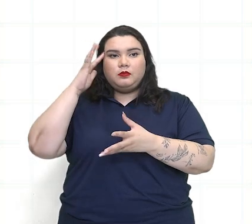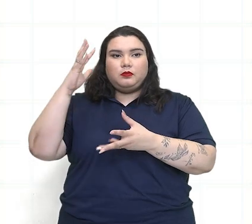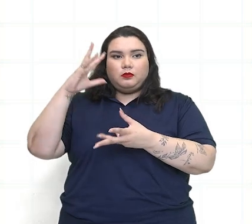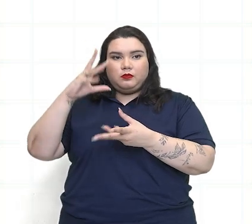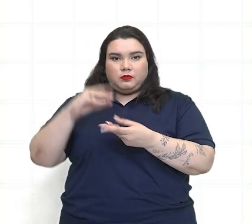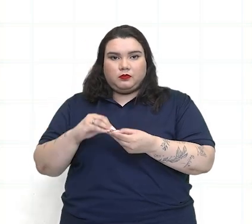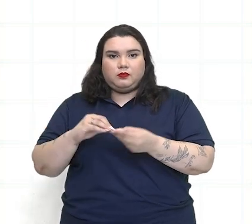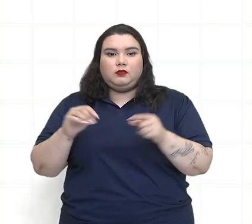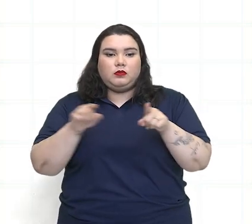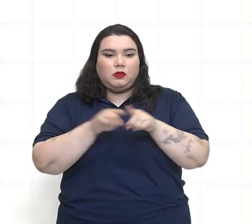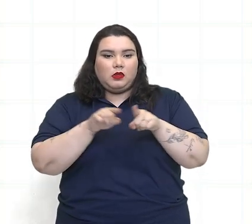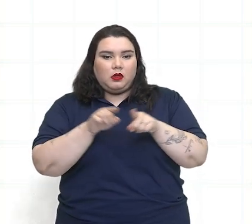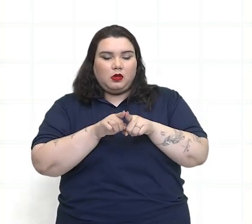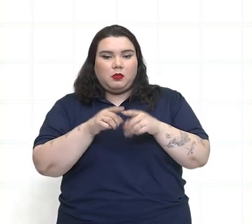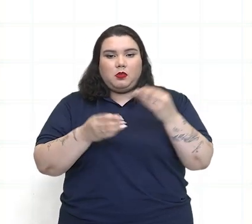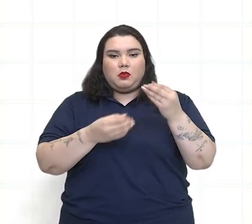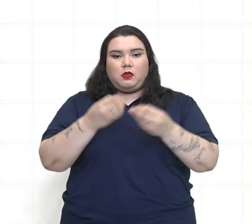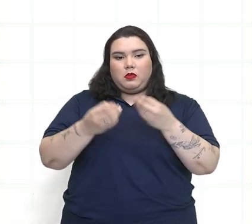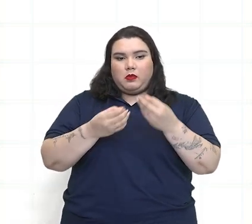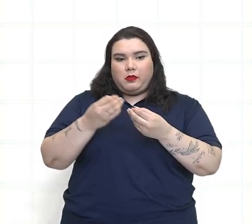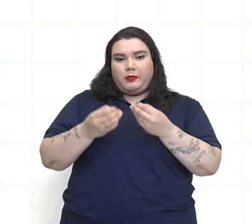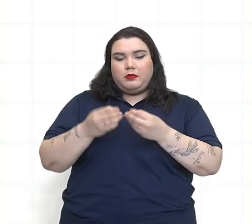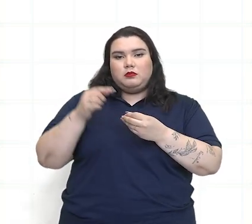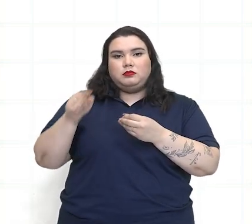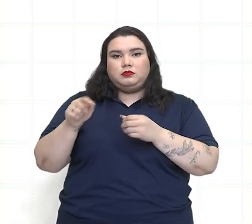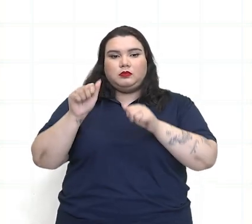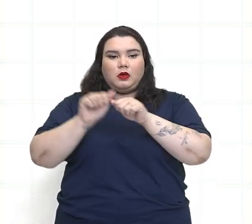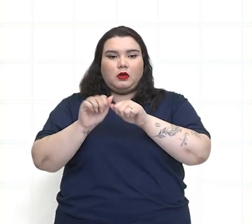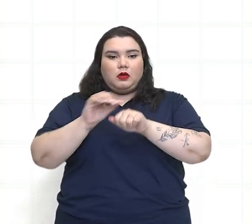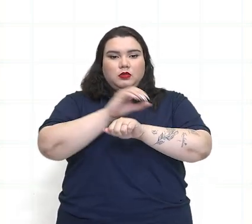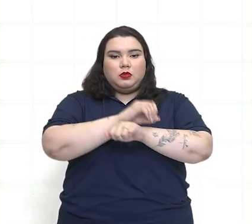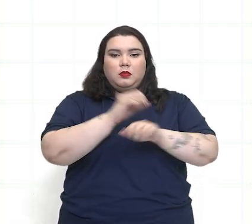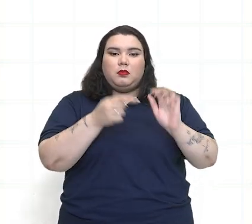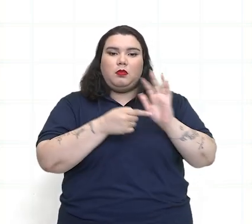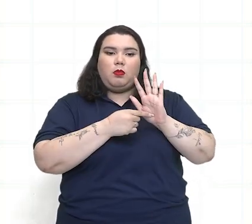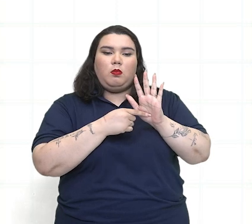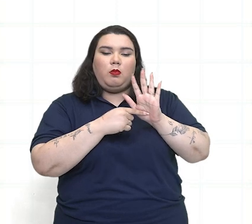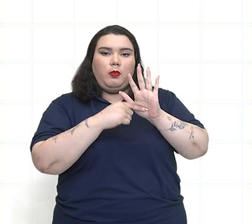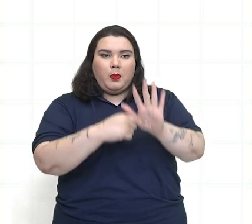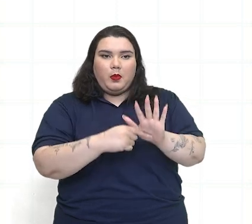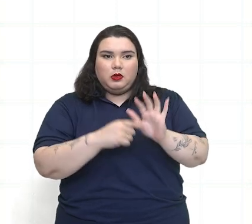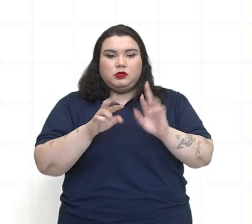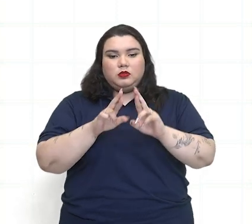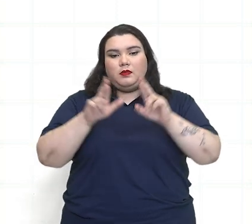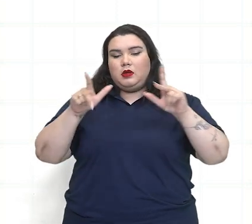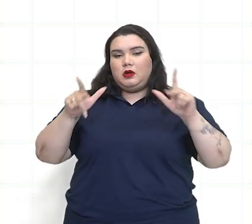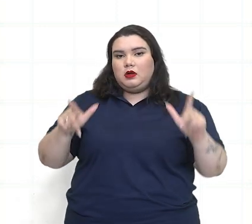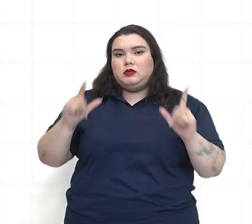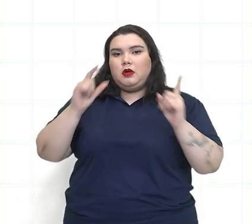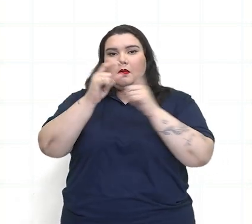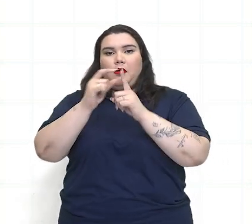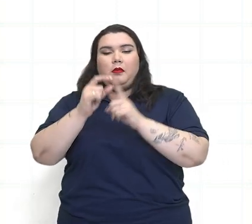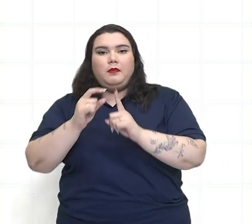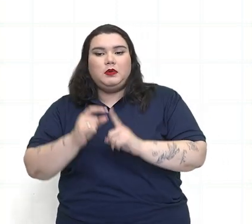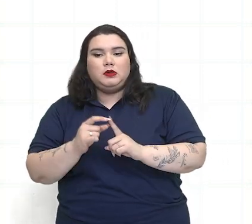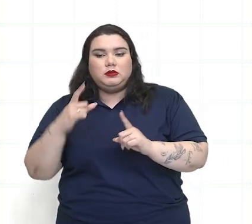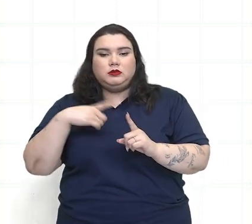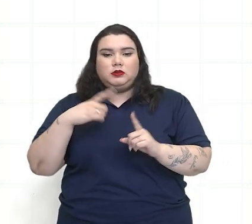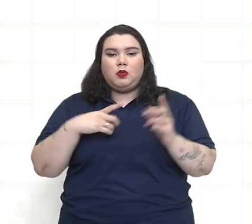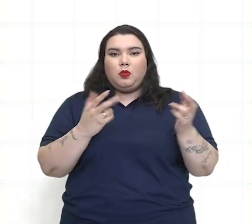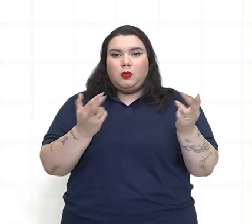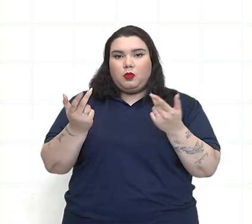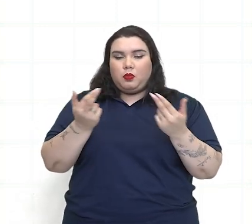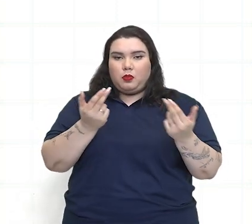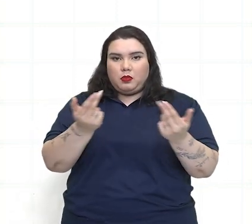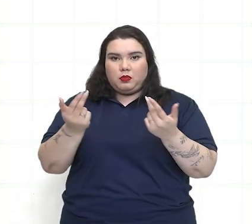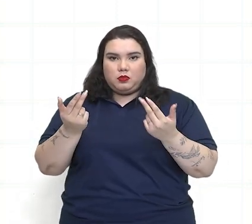entender ainda essa questão do artigo distinguido, ele estabelecer essa diferença entre as palavras que são homônimas,